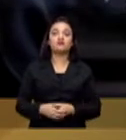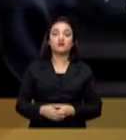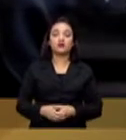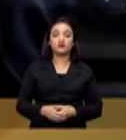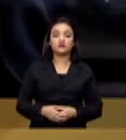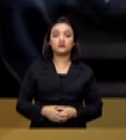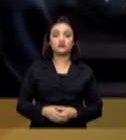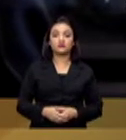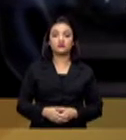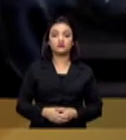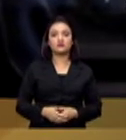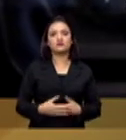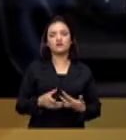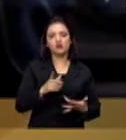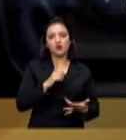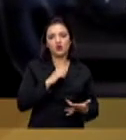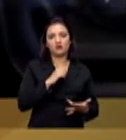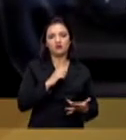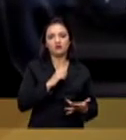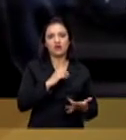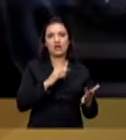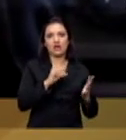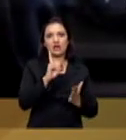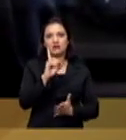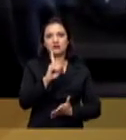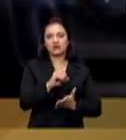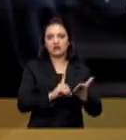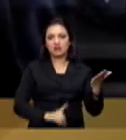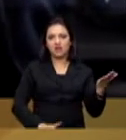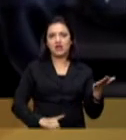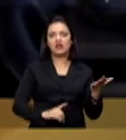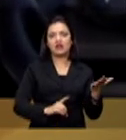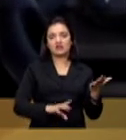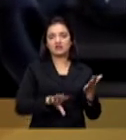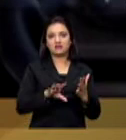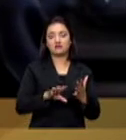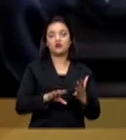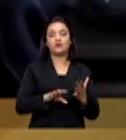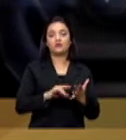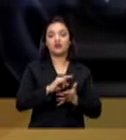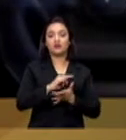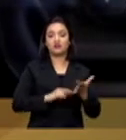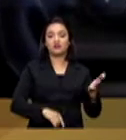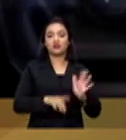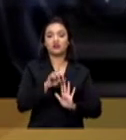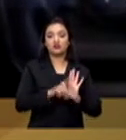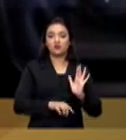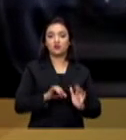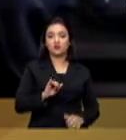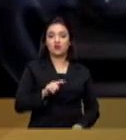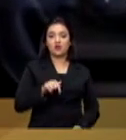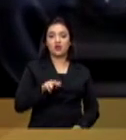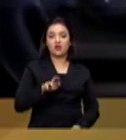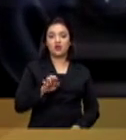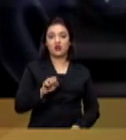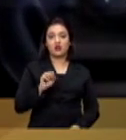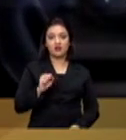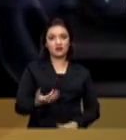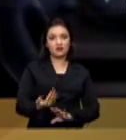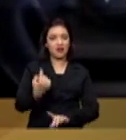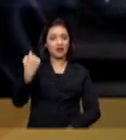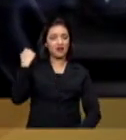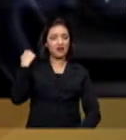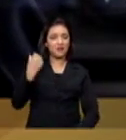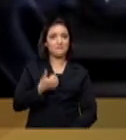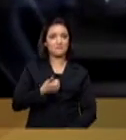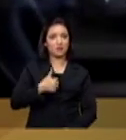pelo menos a Declaração de Direitos inglesa, lá de 1689, depois da Revolução